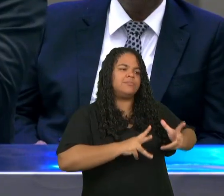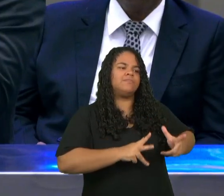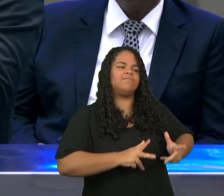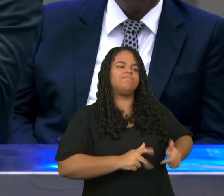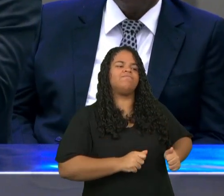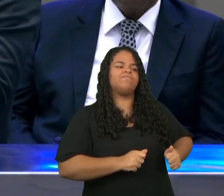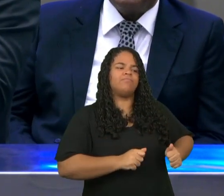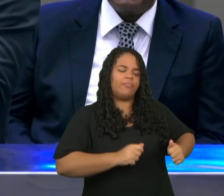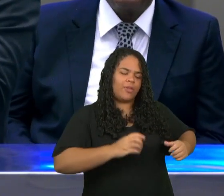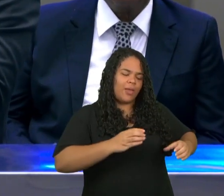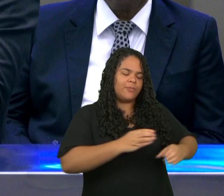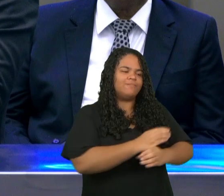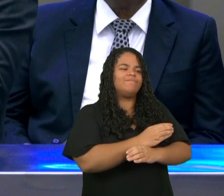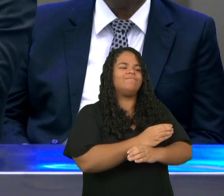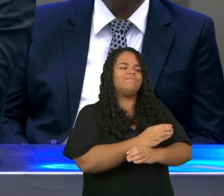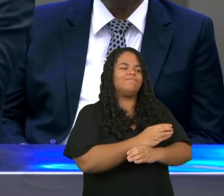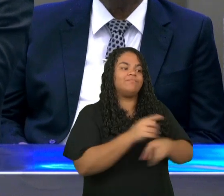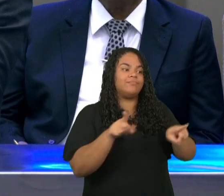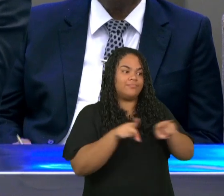E que você